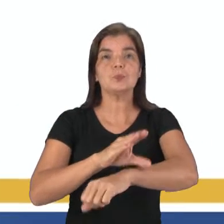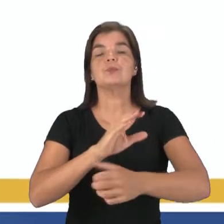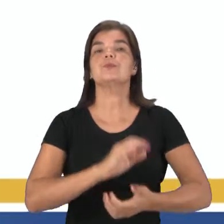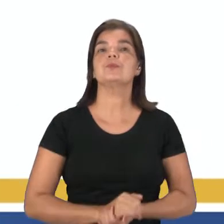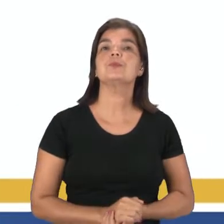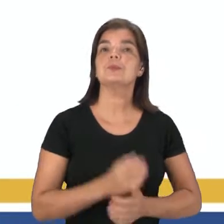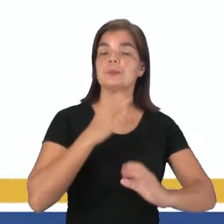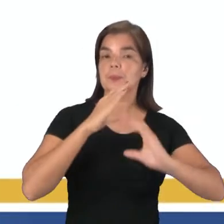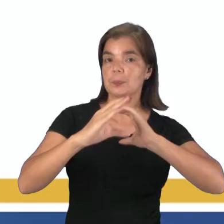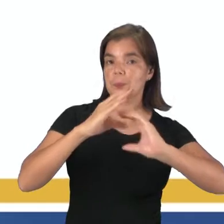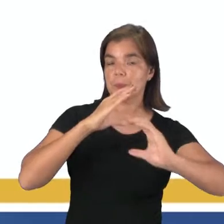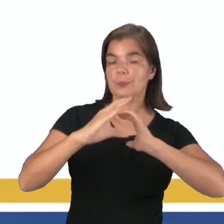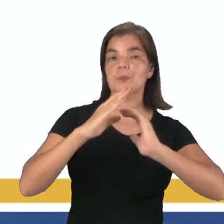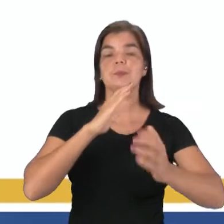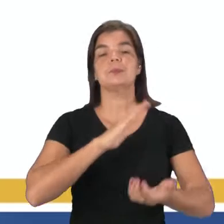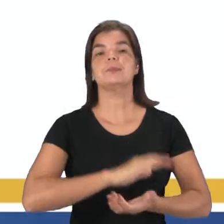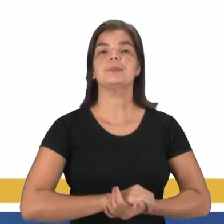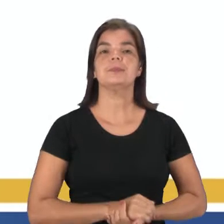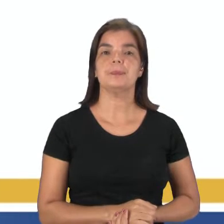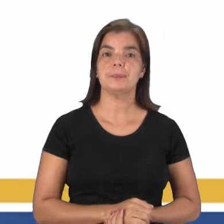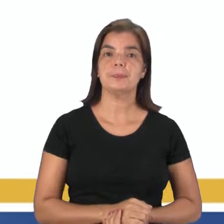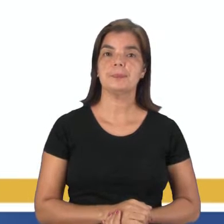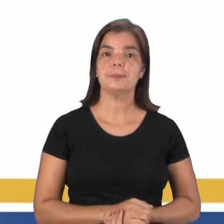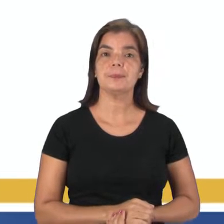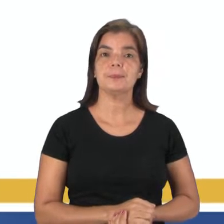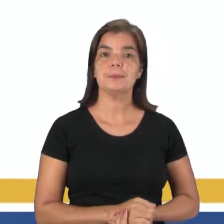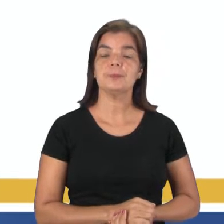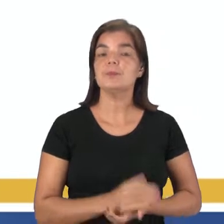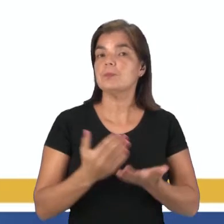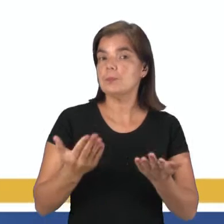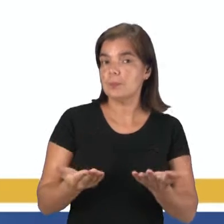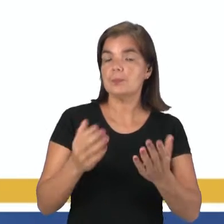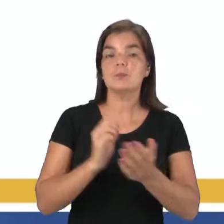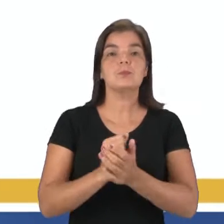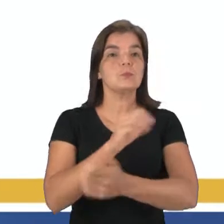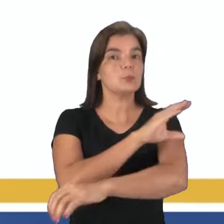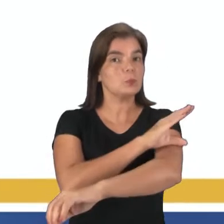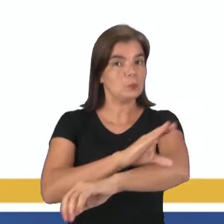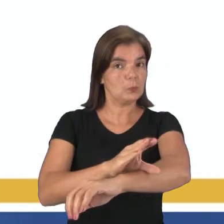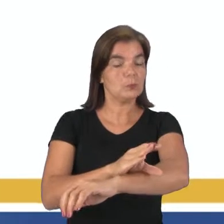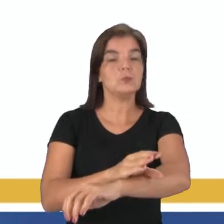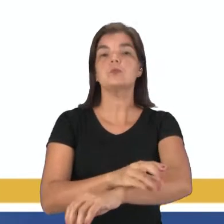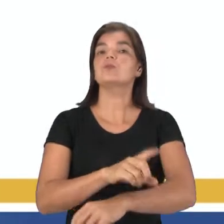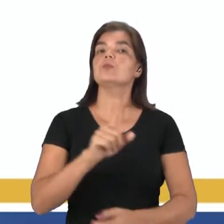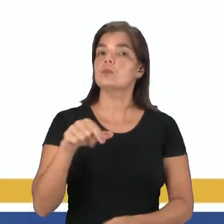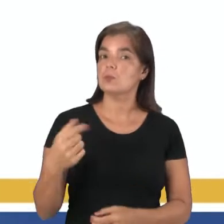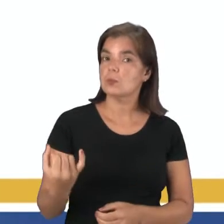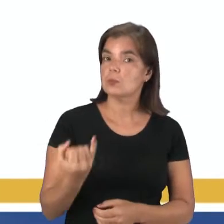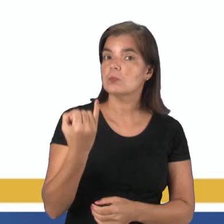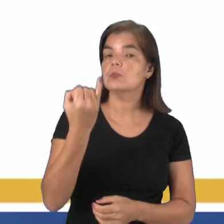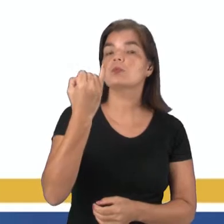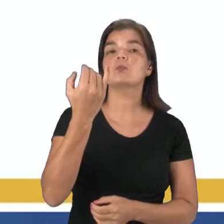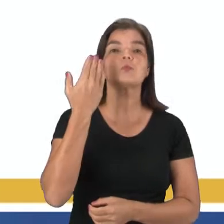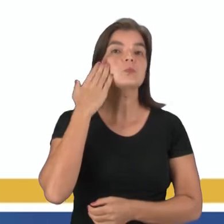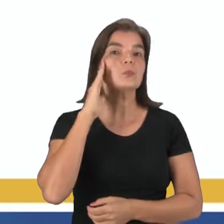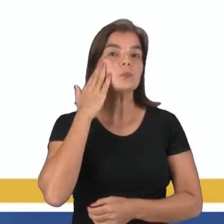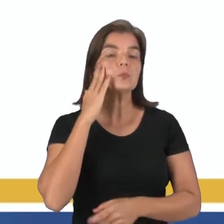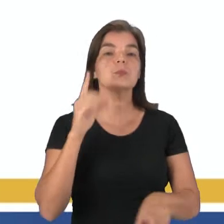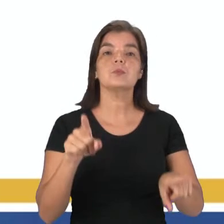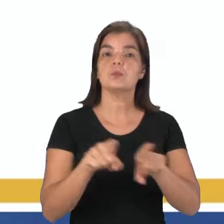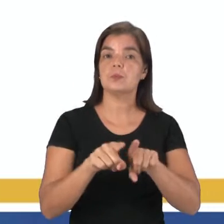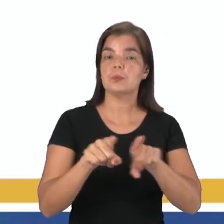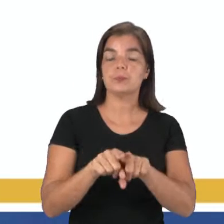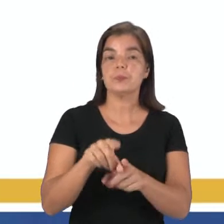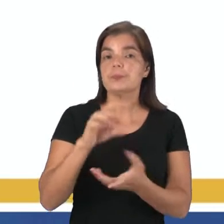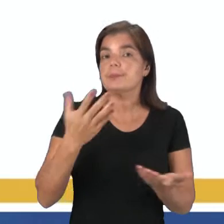disseminação de padrões culturais pelos meios de comunicação de massa. Então, a cultura, isso é muito importante a